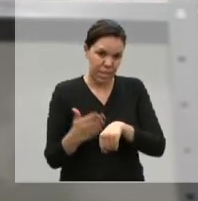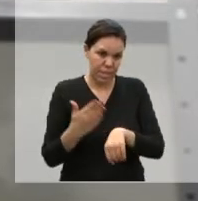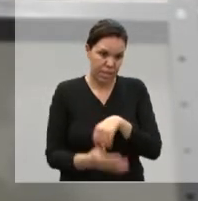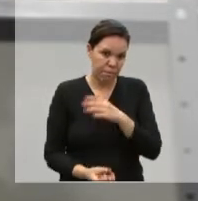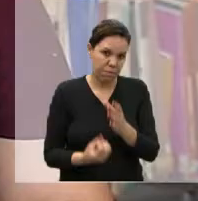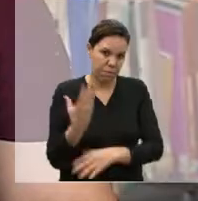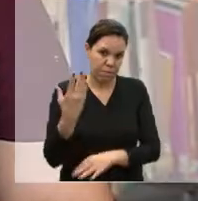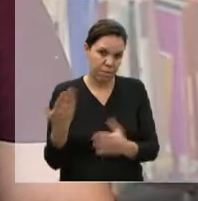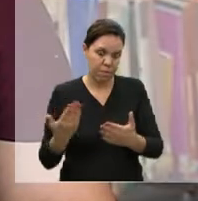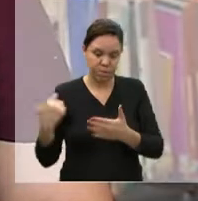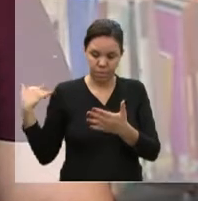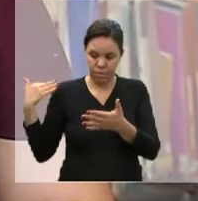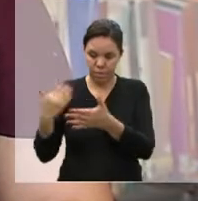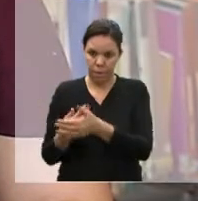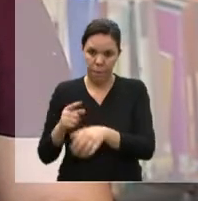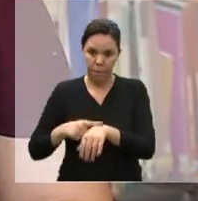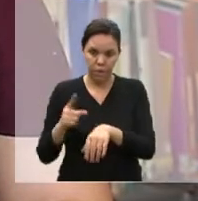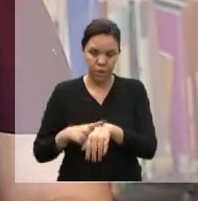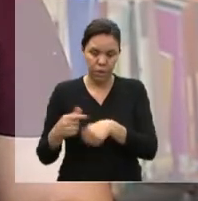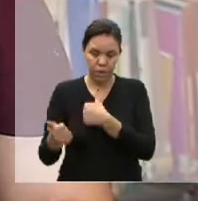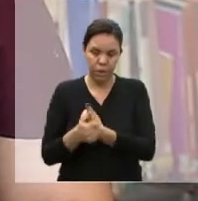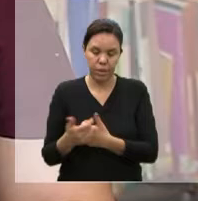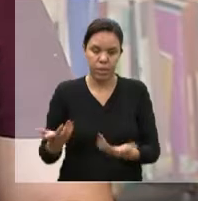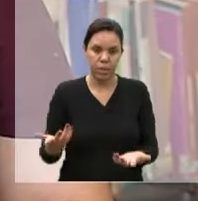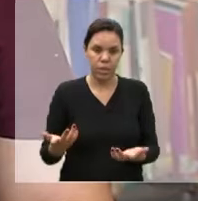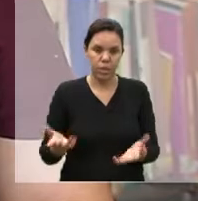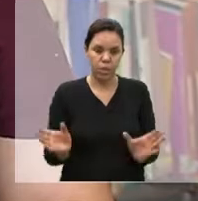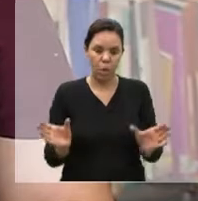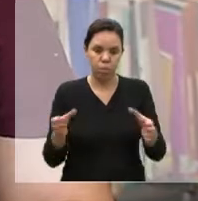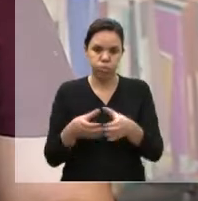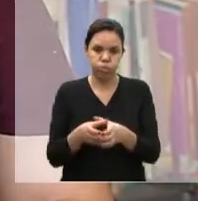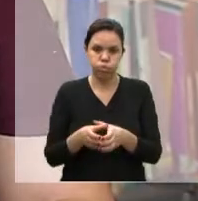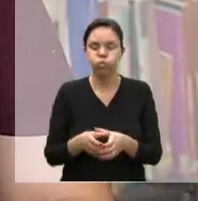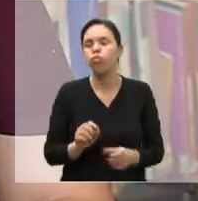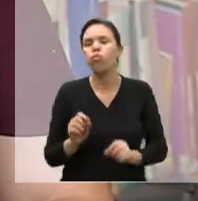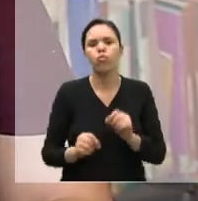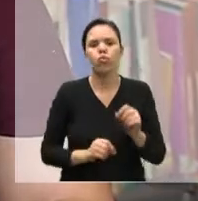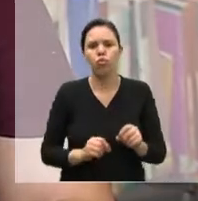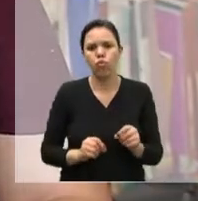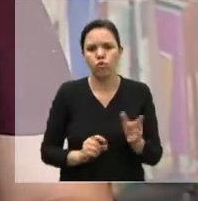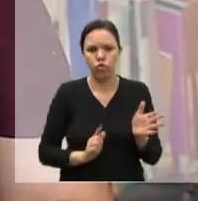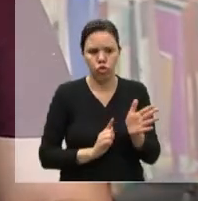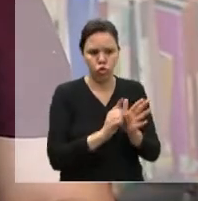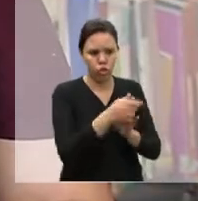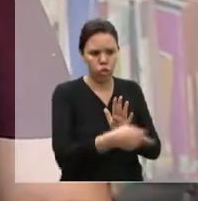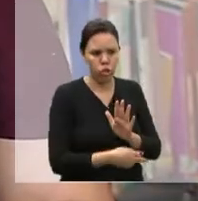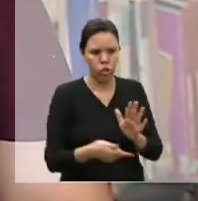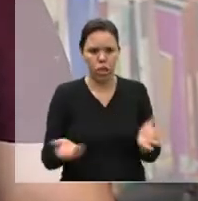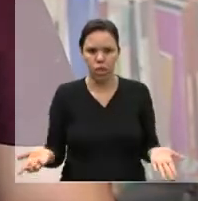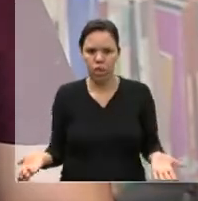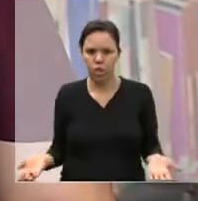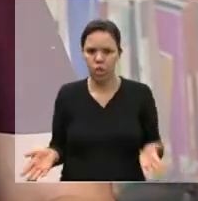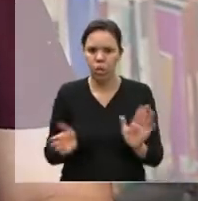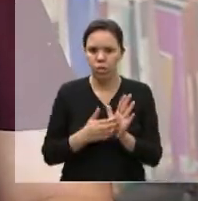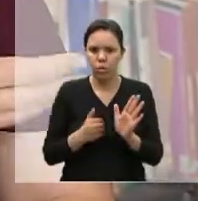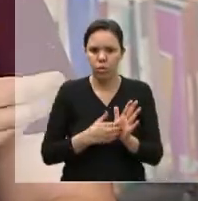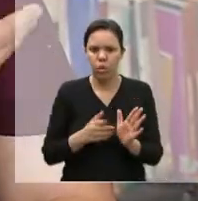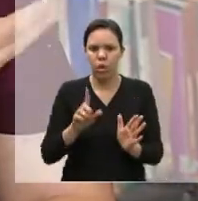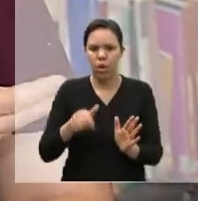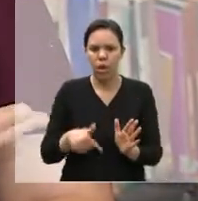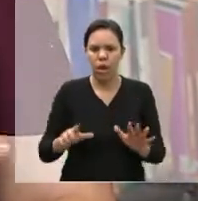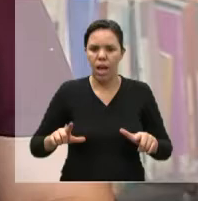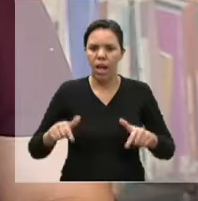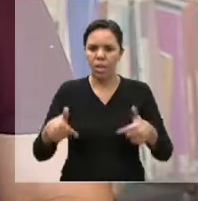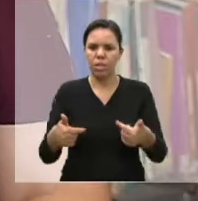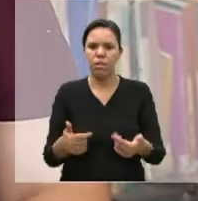recente, um comitê de gênero para discutir e propor ações para diminuir isso.